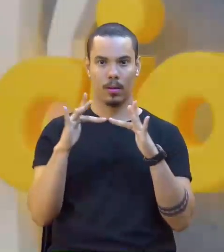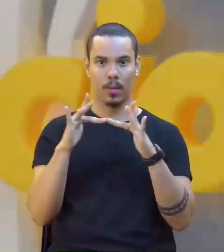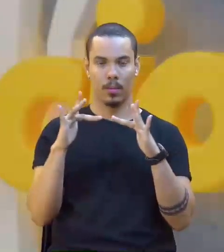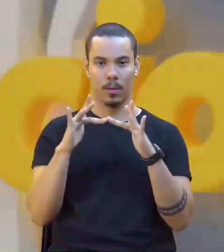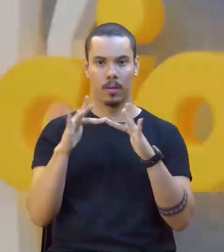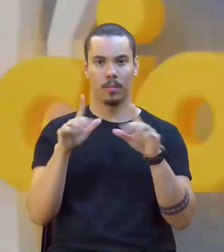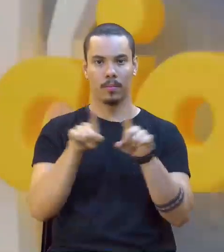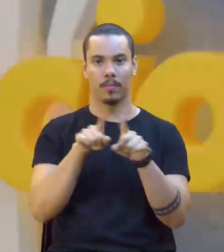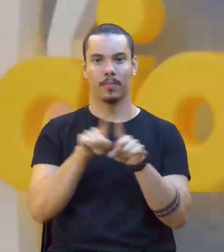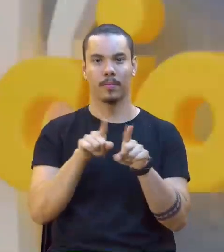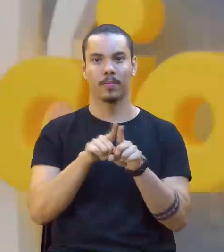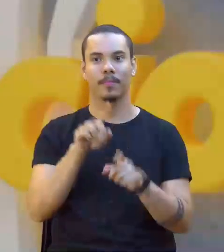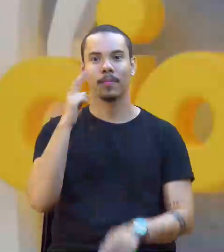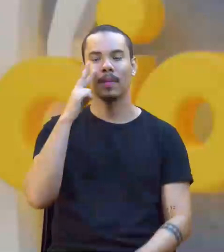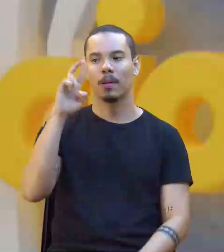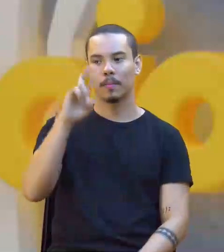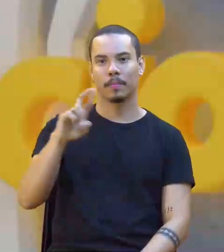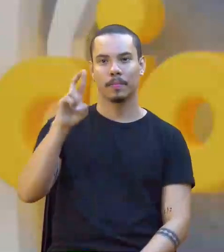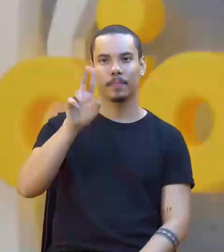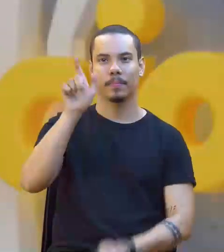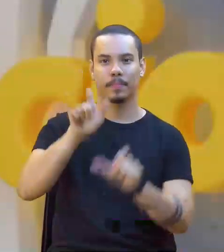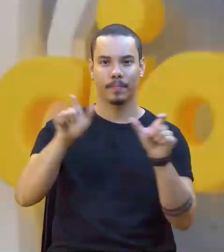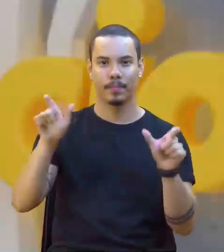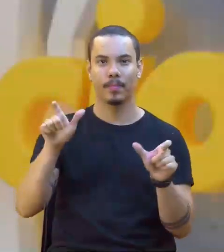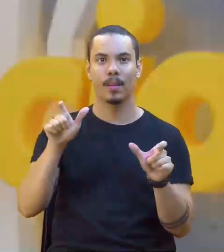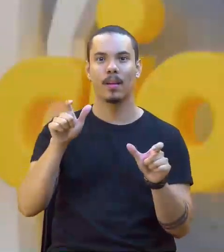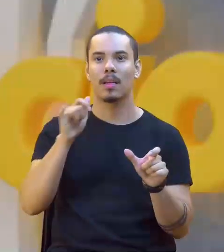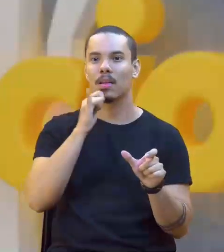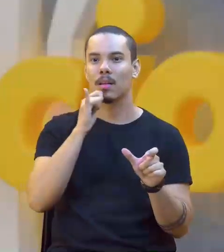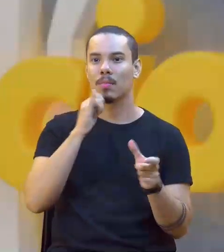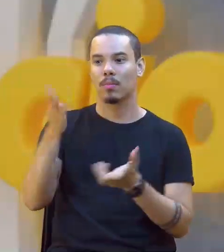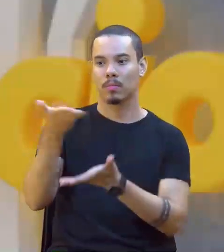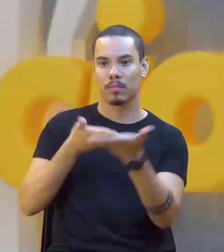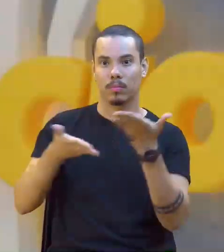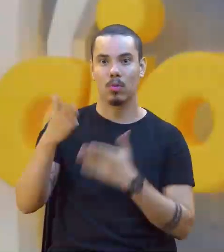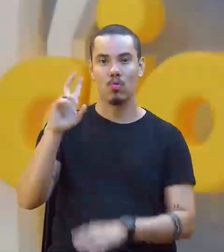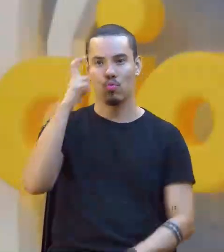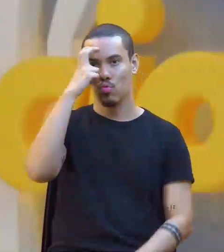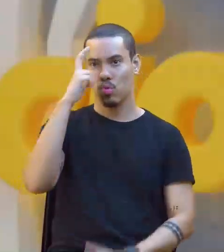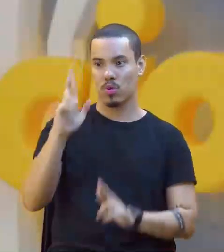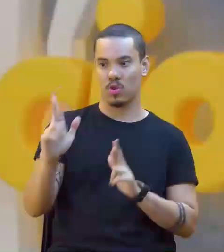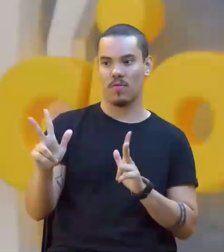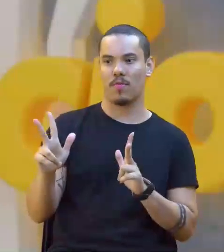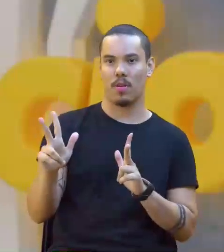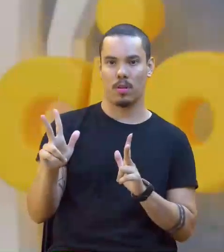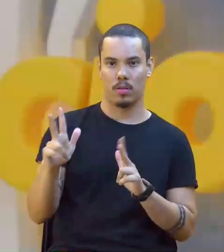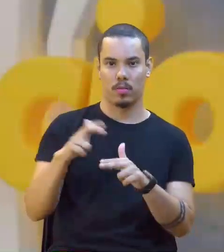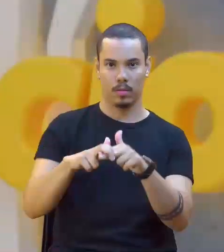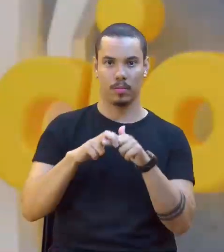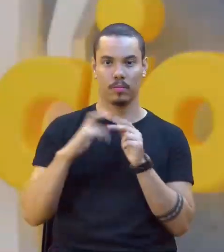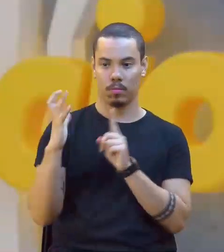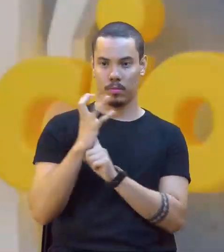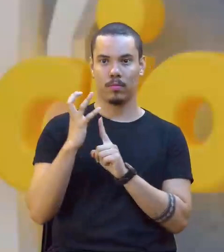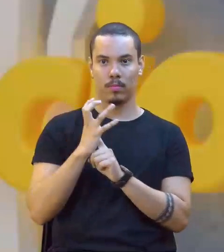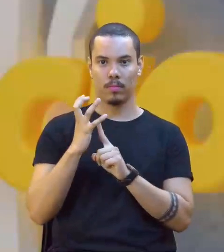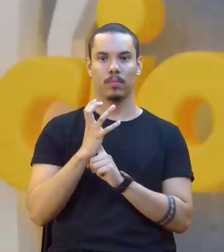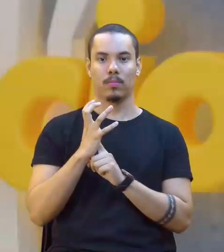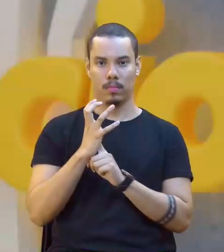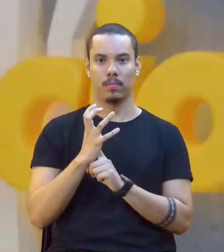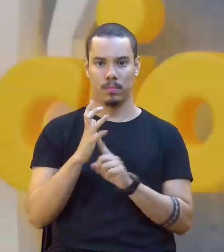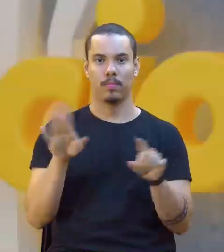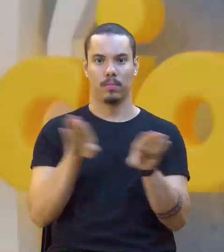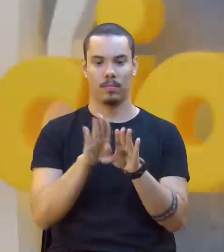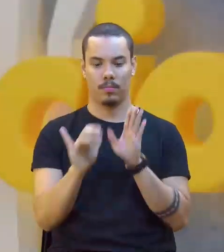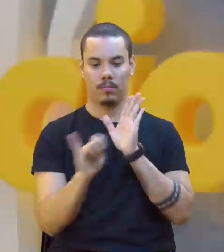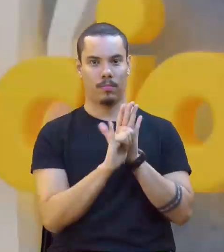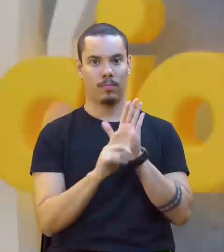o meu coleguinha, ele foi aí socializado dentro de uma cultura diferente da minha, e que isso influencia na formação da identidade dele.